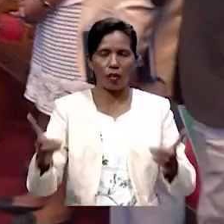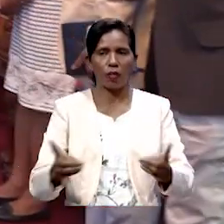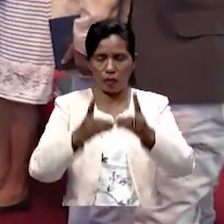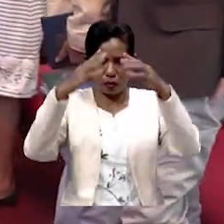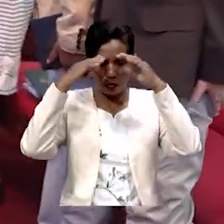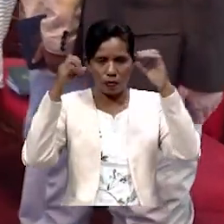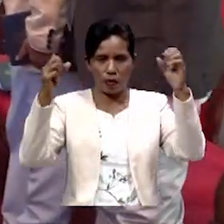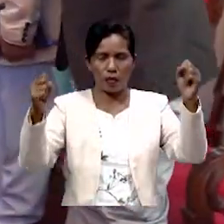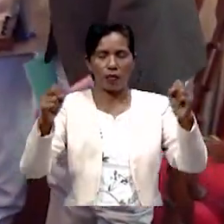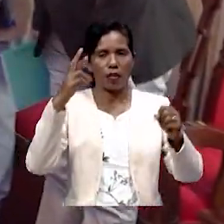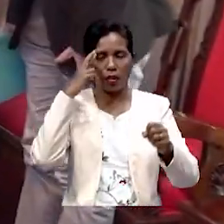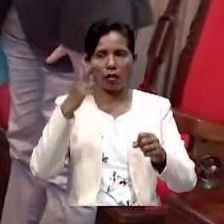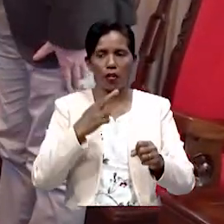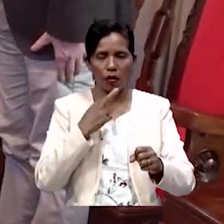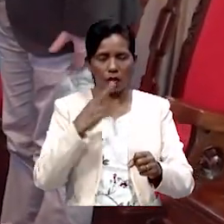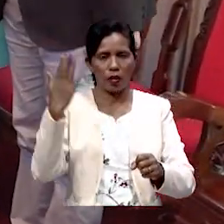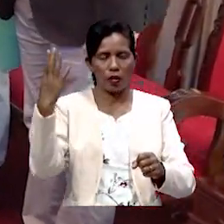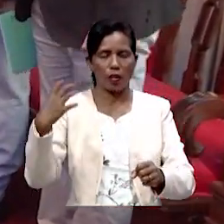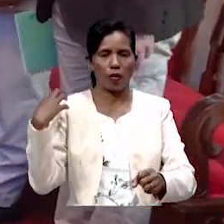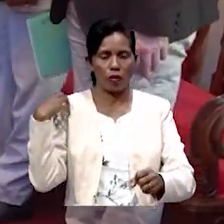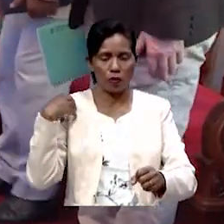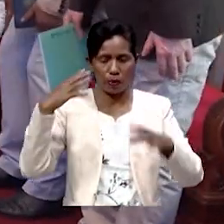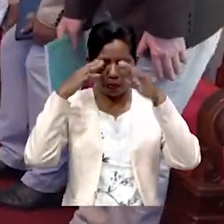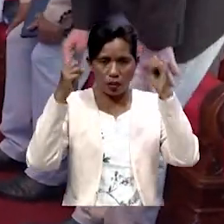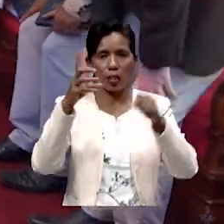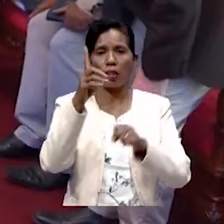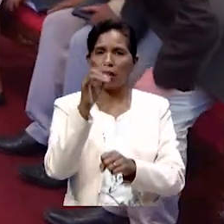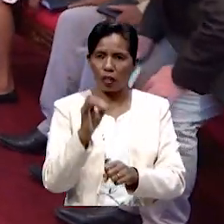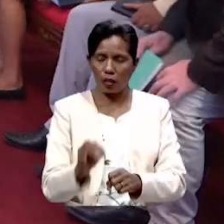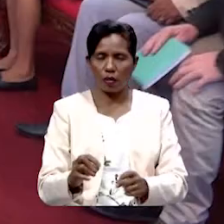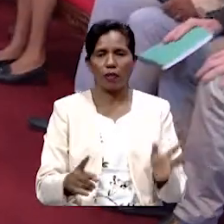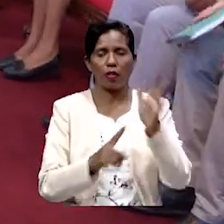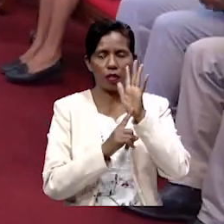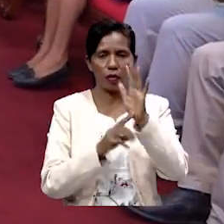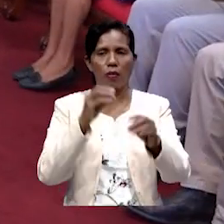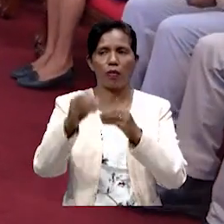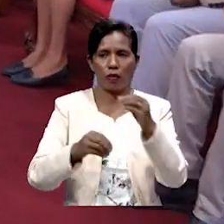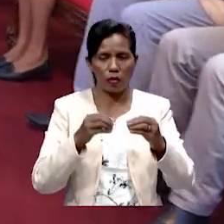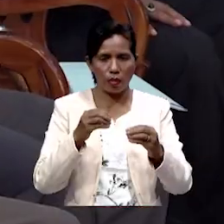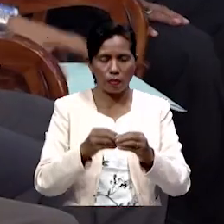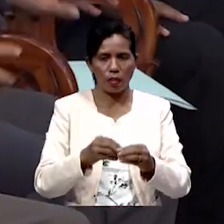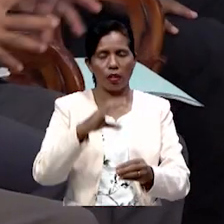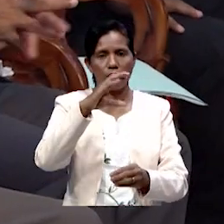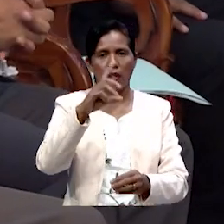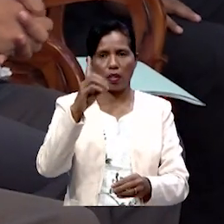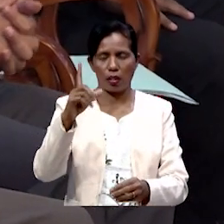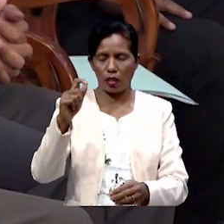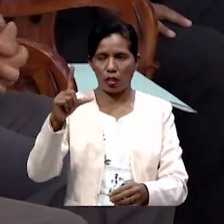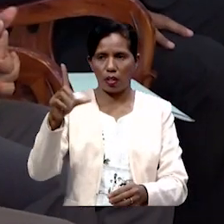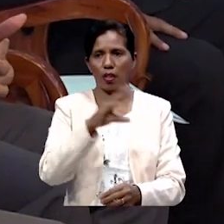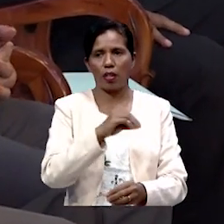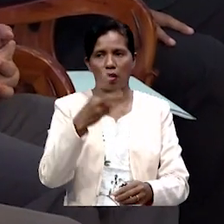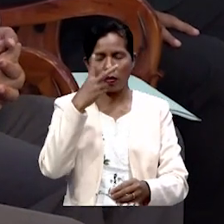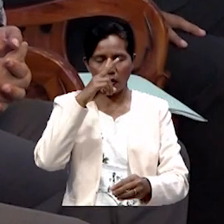presidente da República, José Ramos Horta, e a Palácio Presidencial Dili, onde informa com o papel CDTL Nian, ato